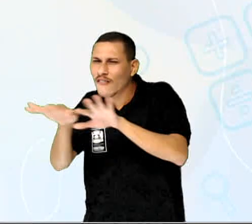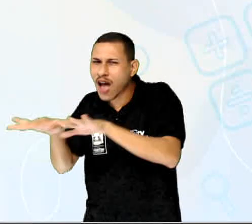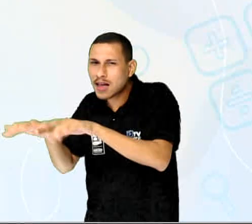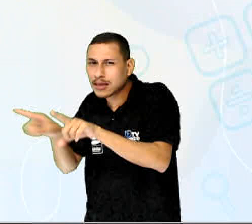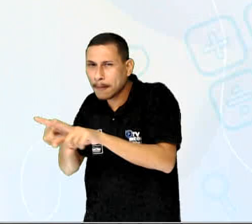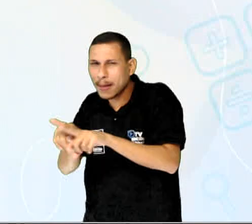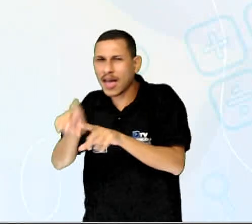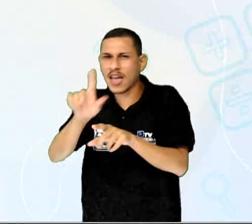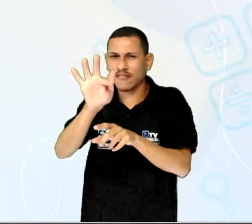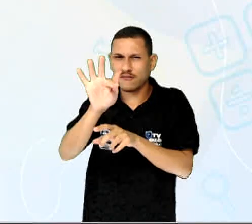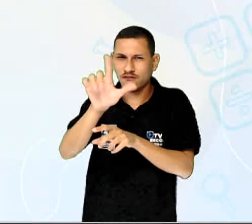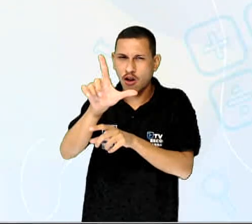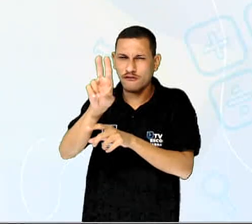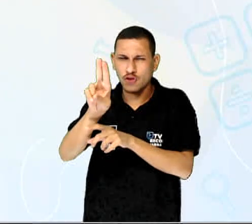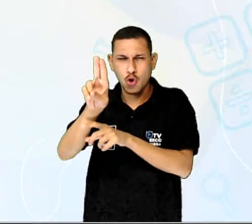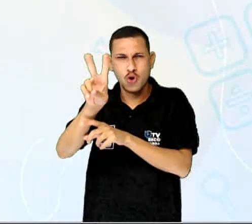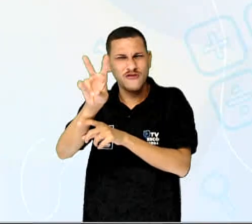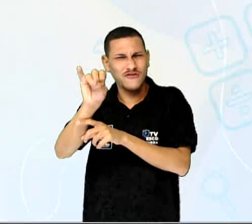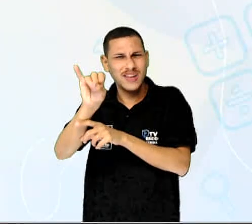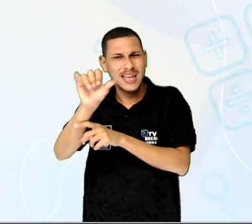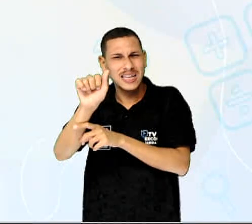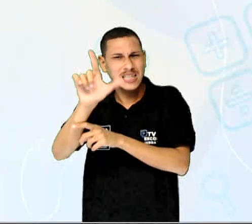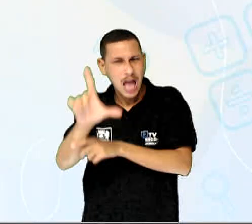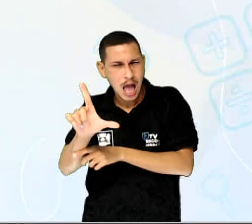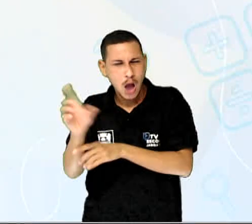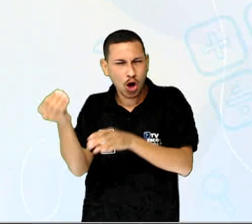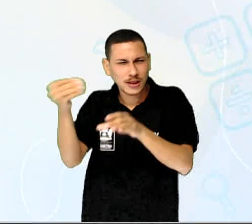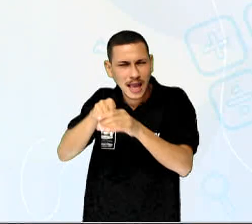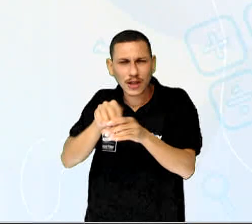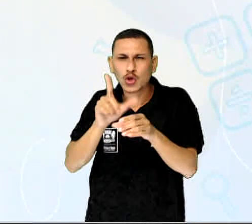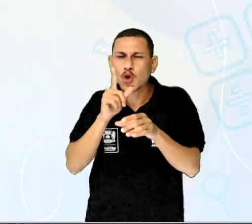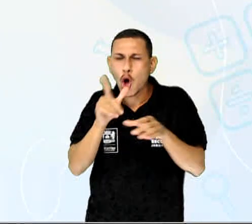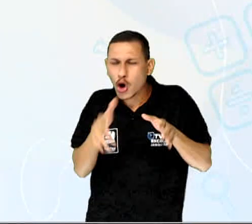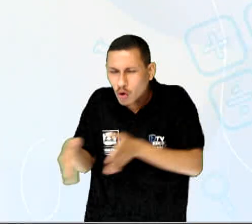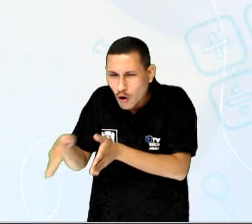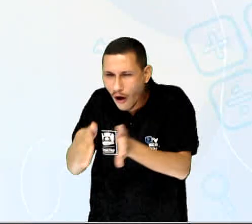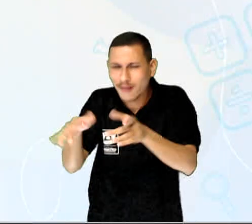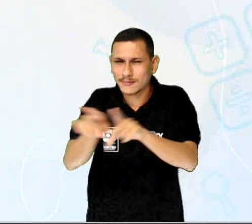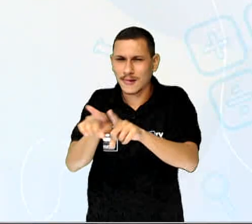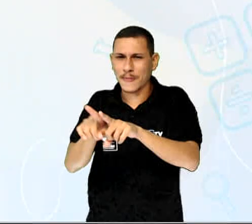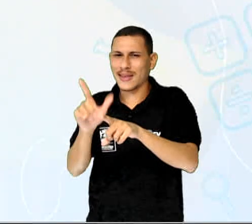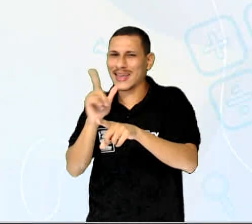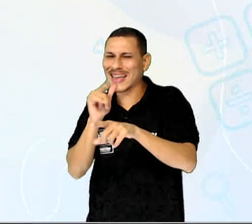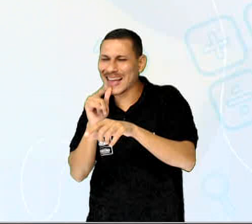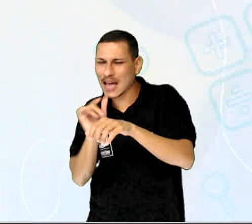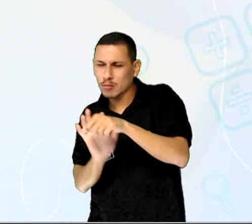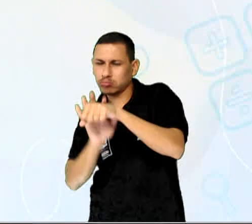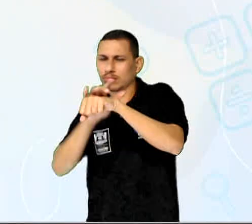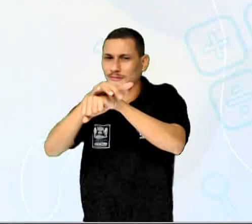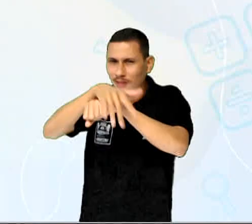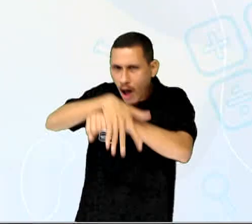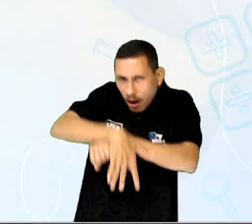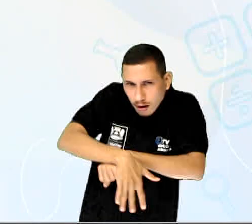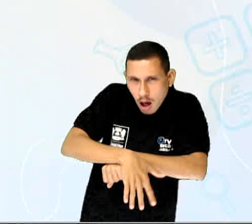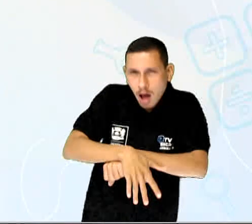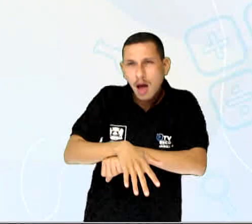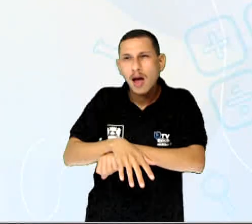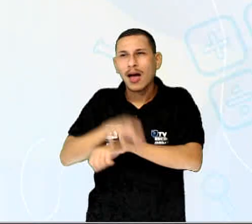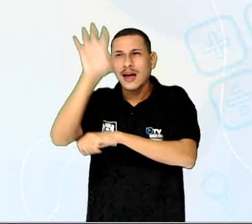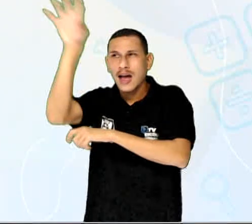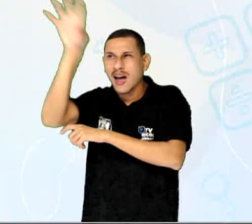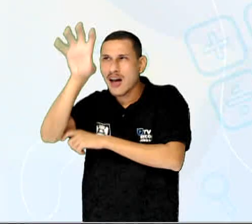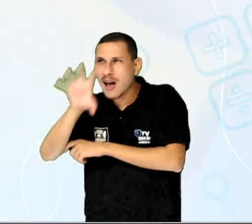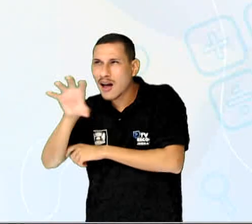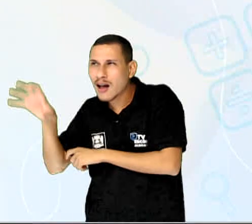ou hidroviário, quando acontece dentro dos rios, lagoas e lagos. Em algumas regiões do país,